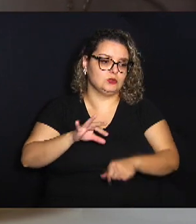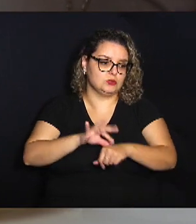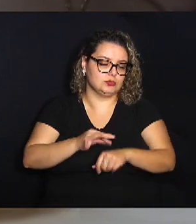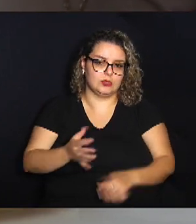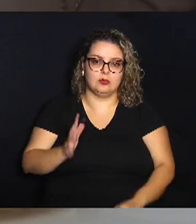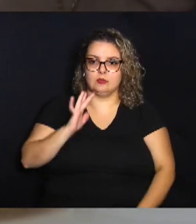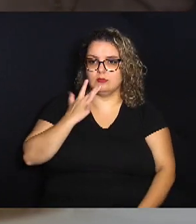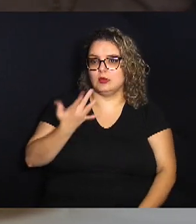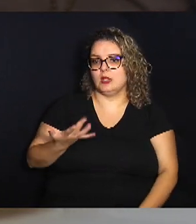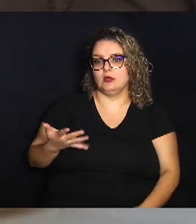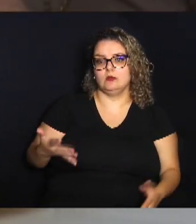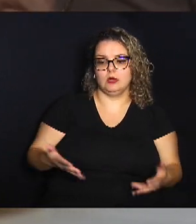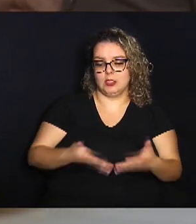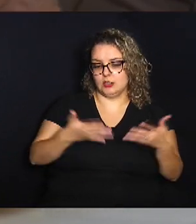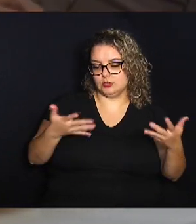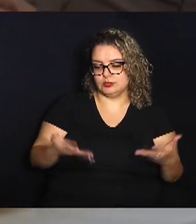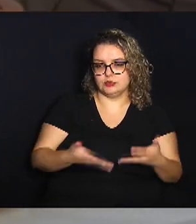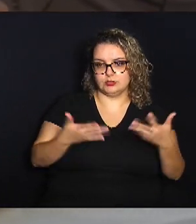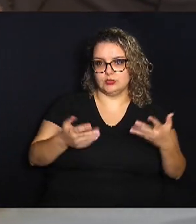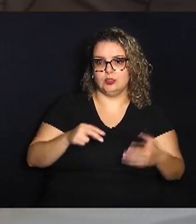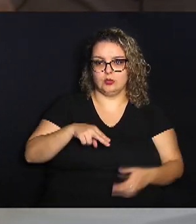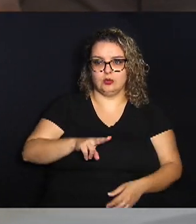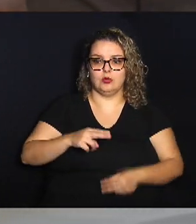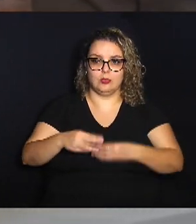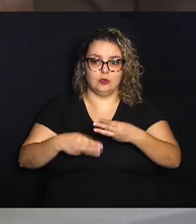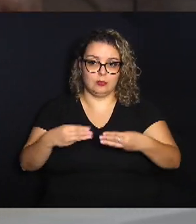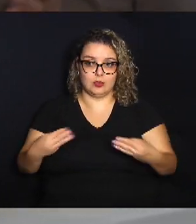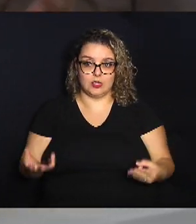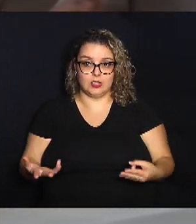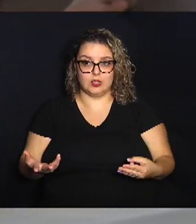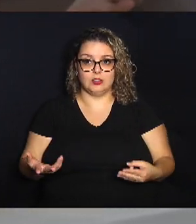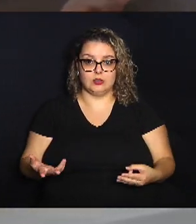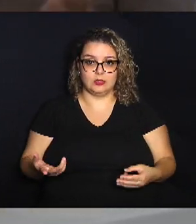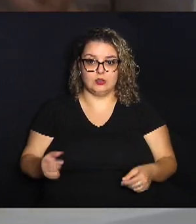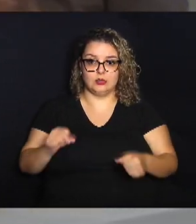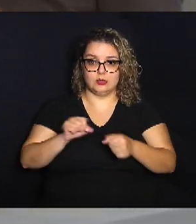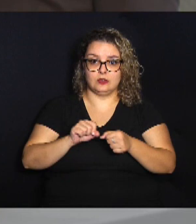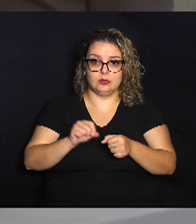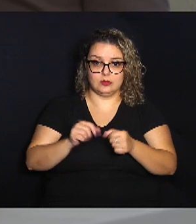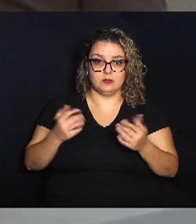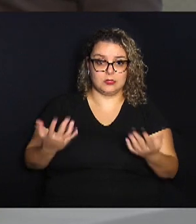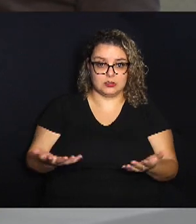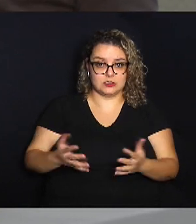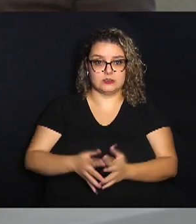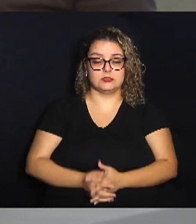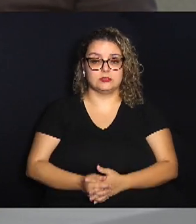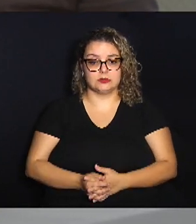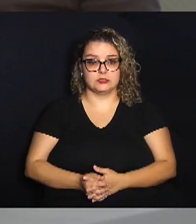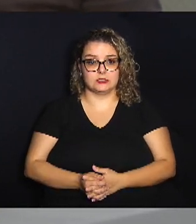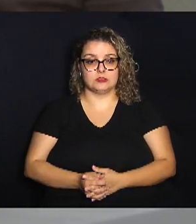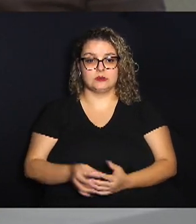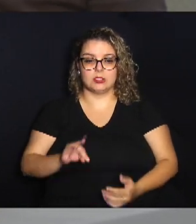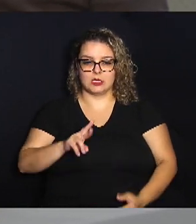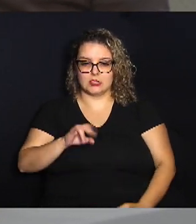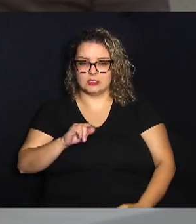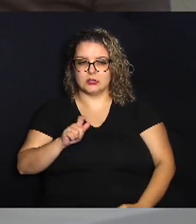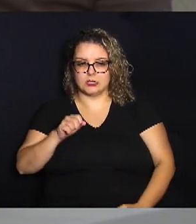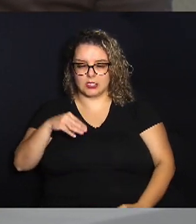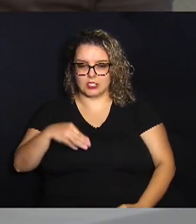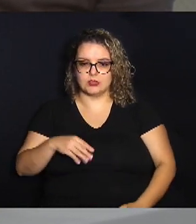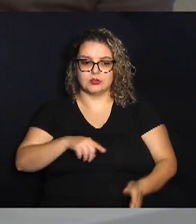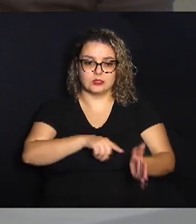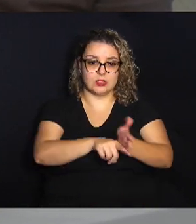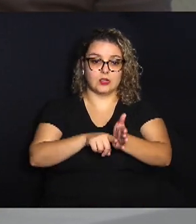prefere saladas ou massas. Tem que procurar fazer essa triagem, essa pesquisa e